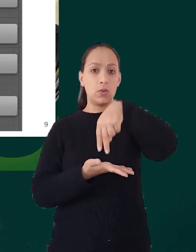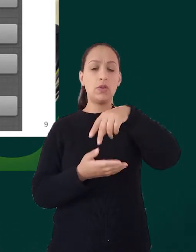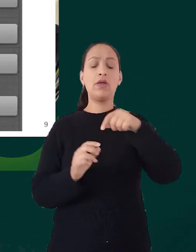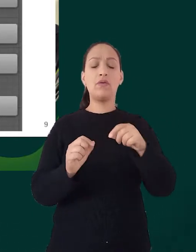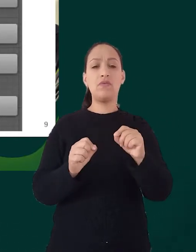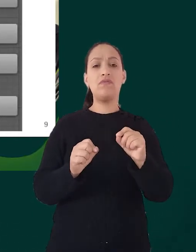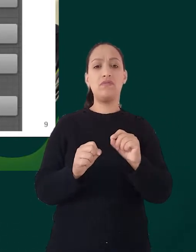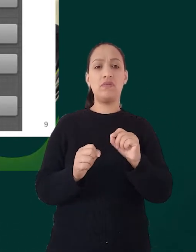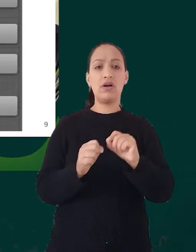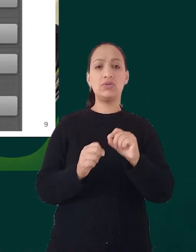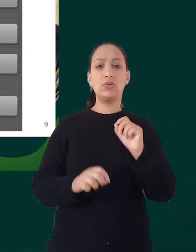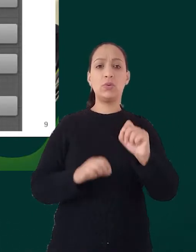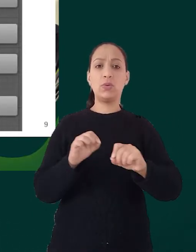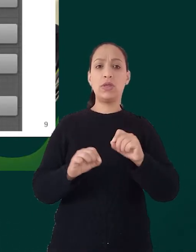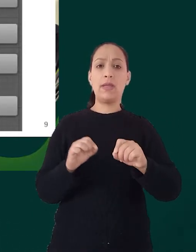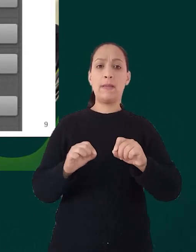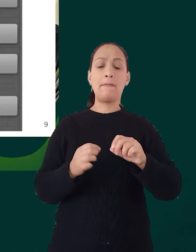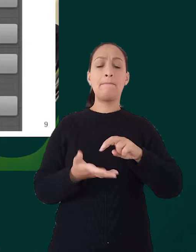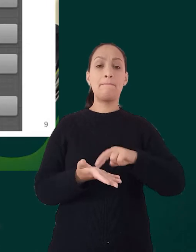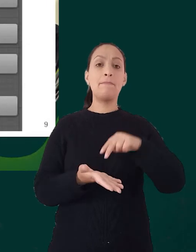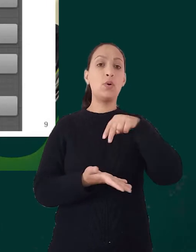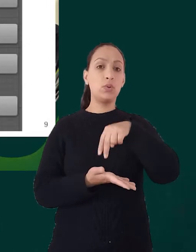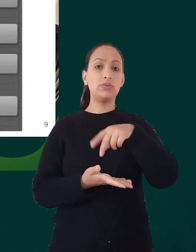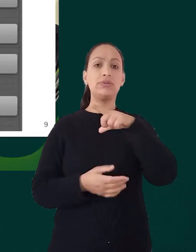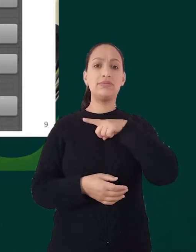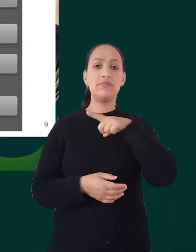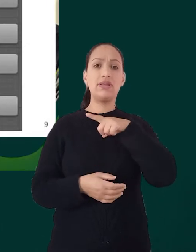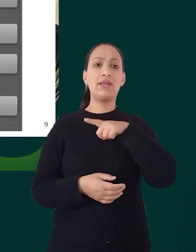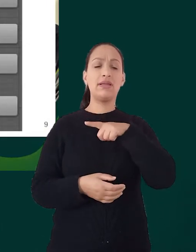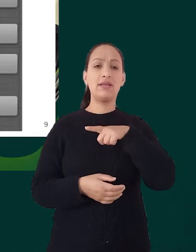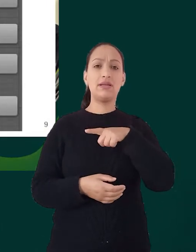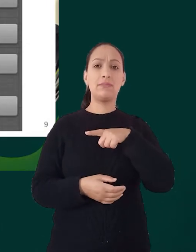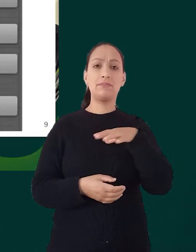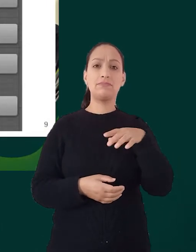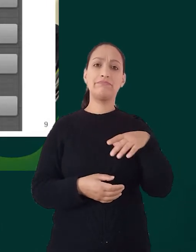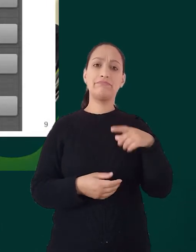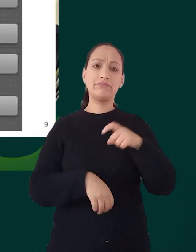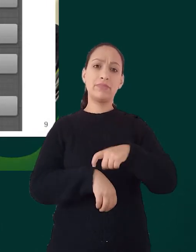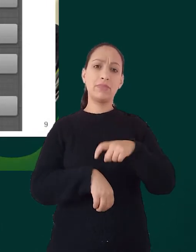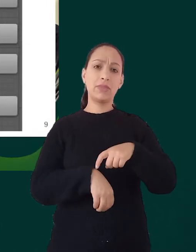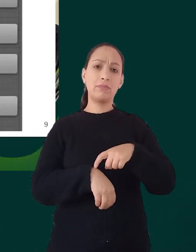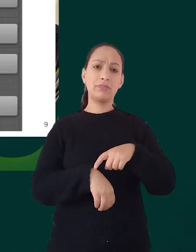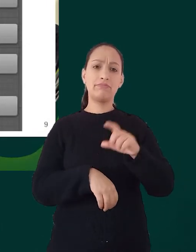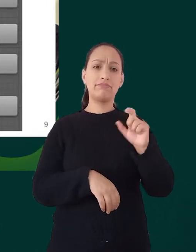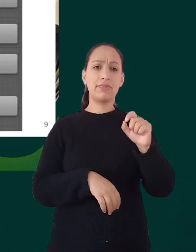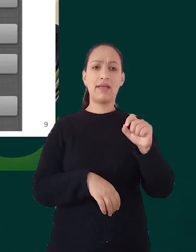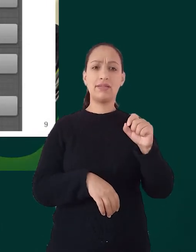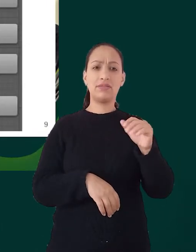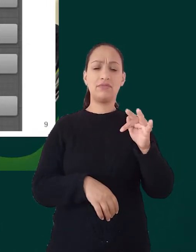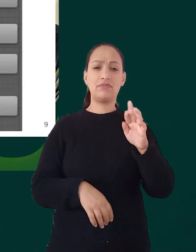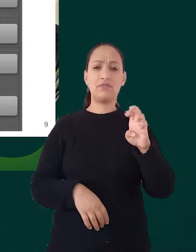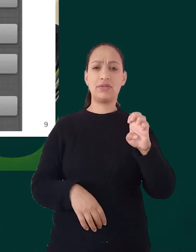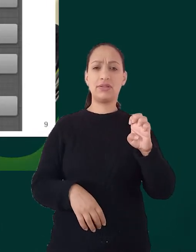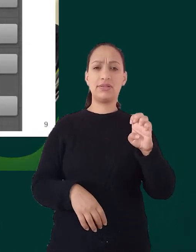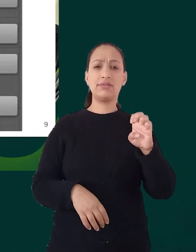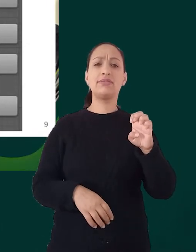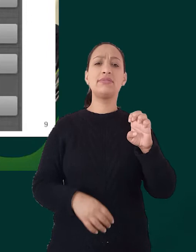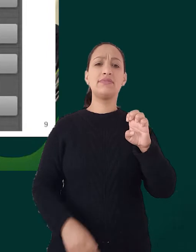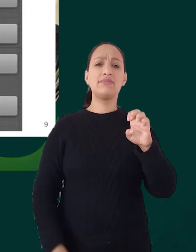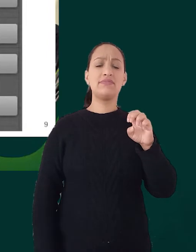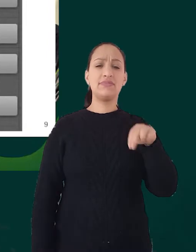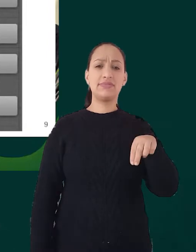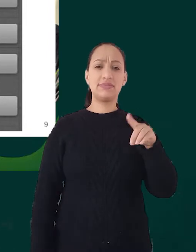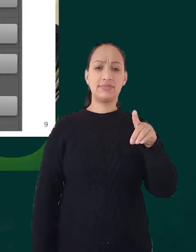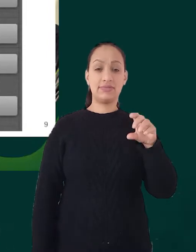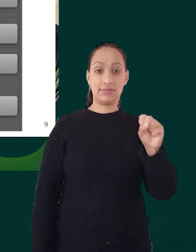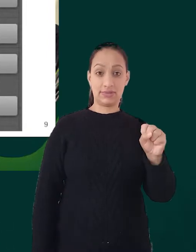que o pulo em si vai ter a duração de 10 frames. Frames é